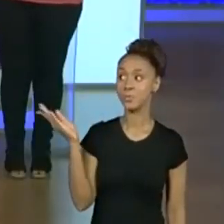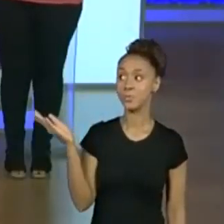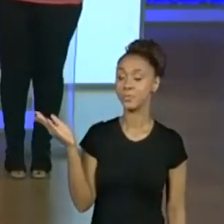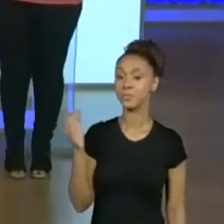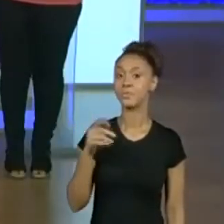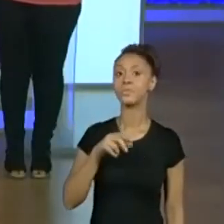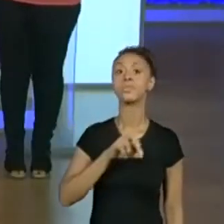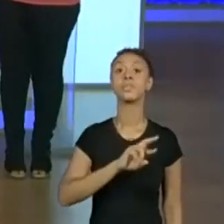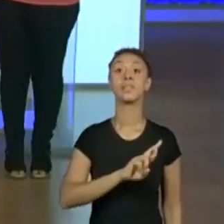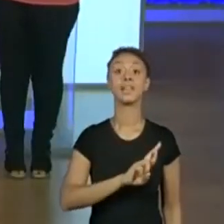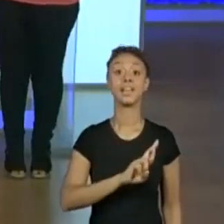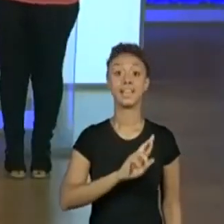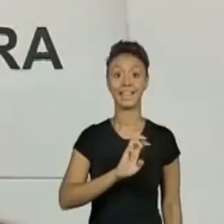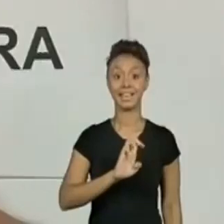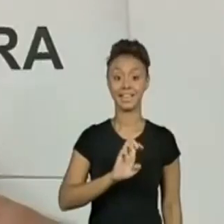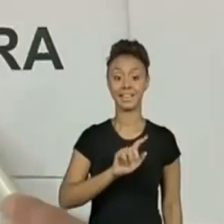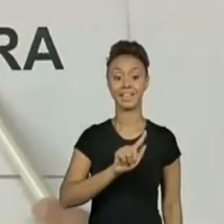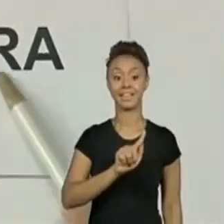Regiane